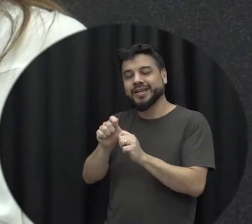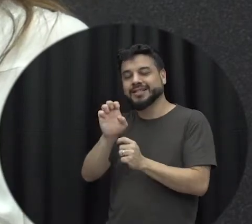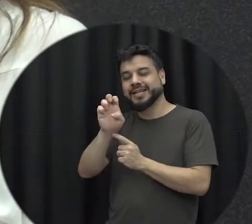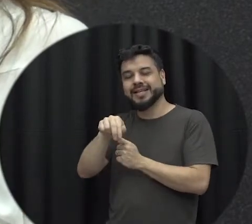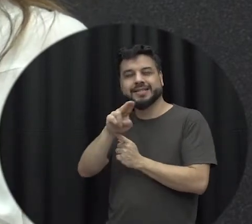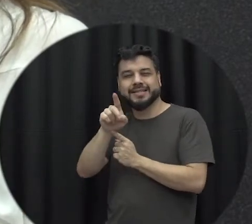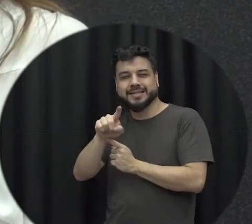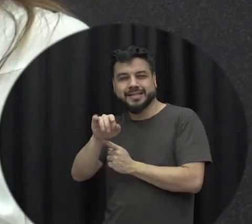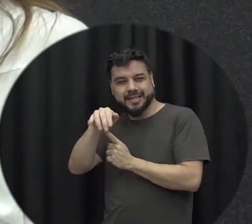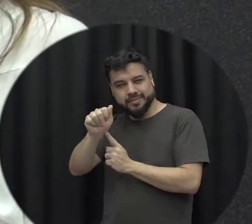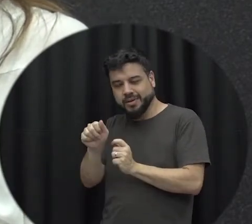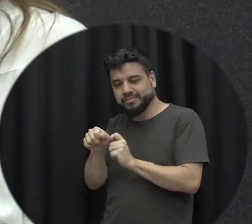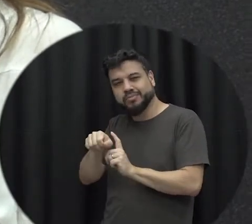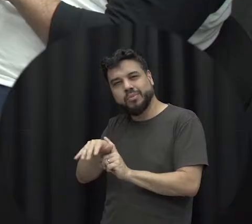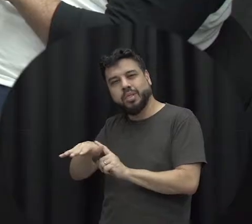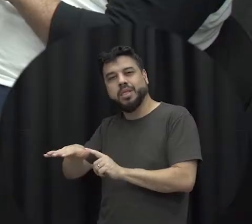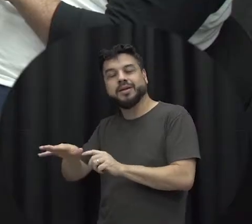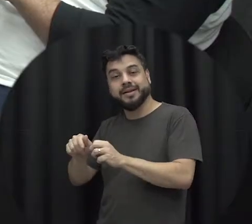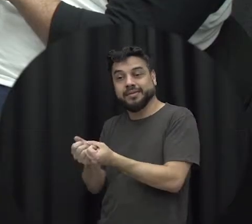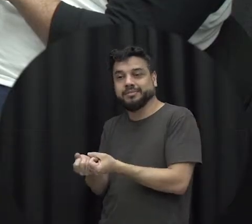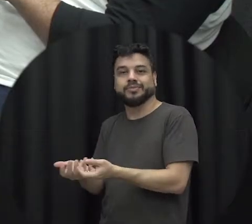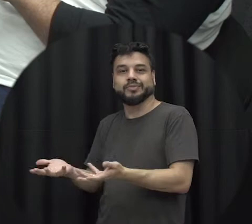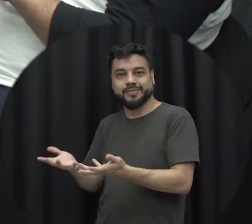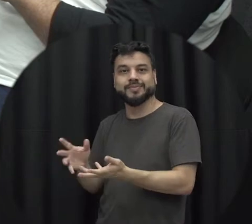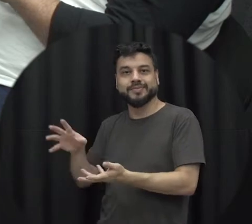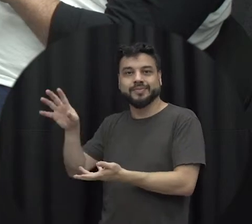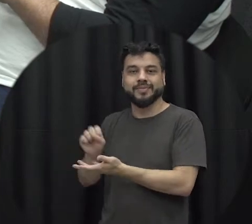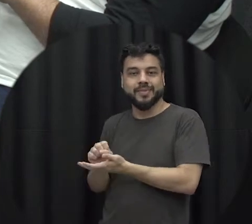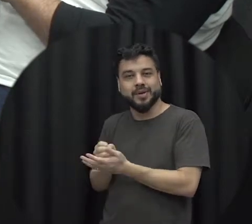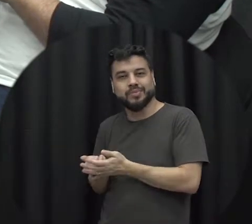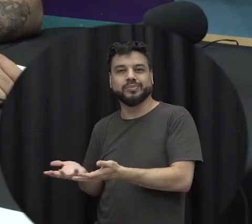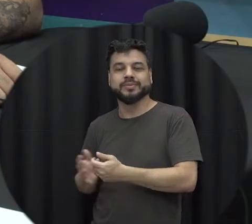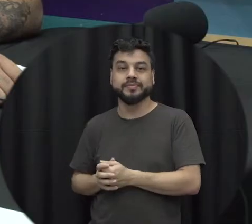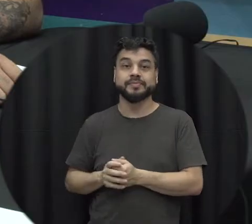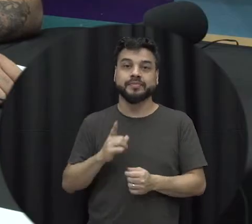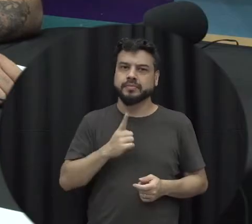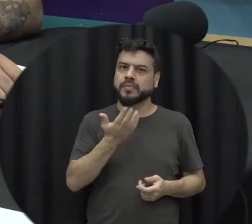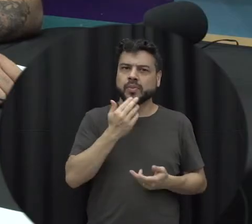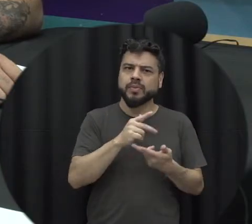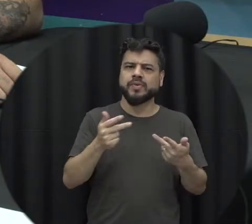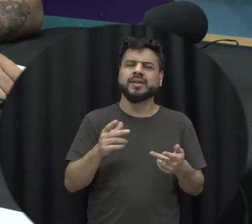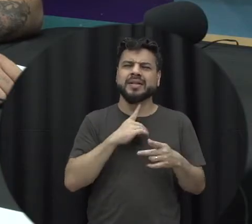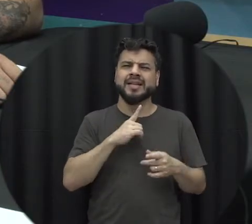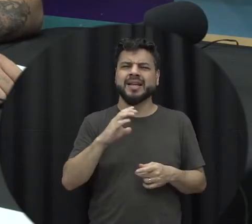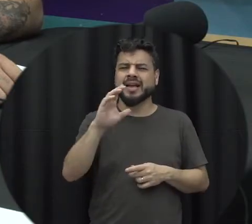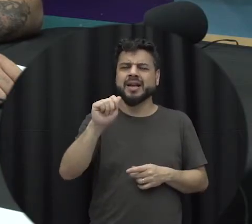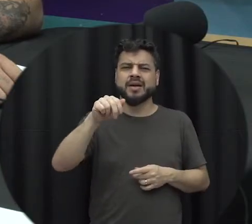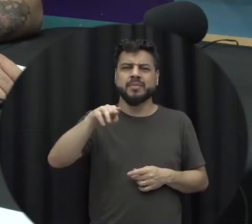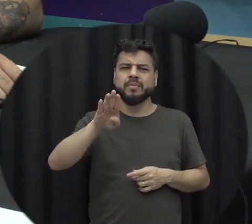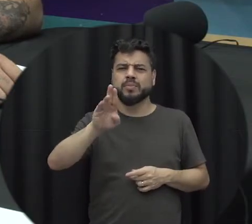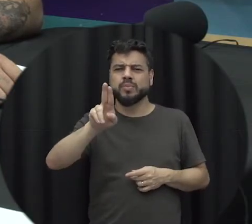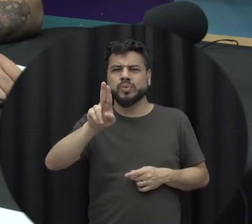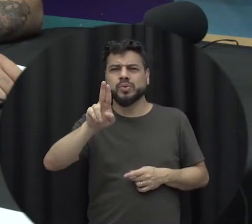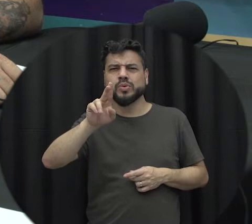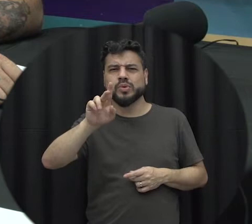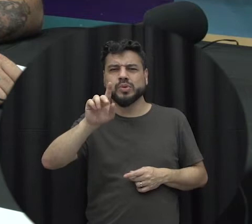ambiente externo, assim, mais ou menos. Desses alimentos eu lembrei que a gente tem a kombucha, que é... Isso, que tá na Tá moda. super na moda, e o kefir, né, que